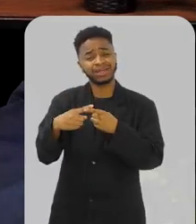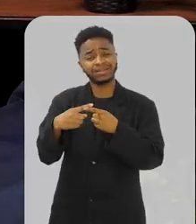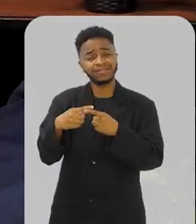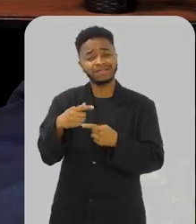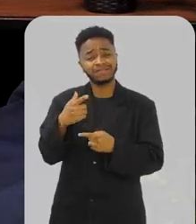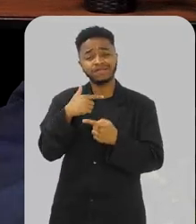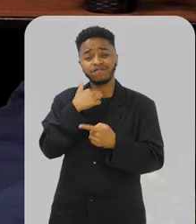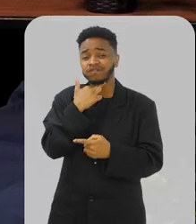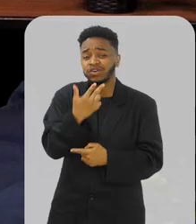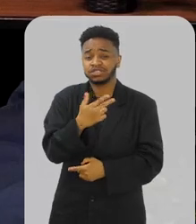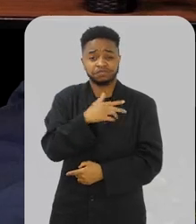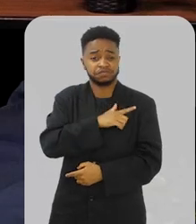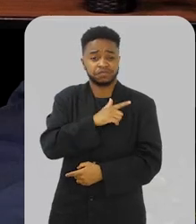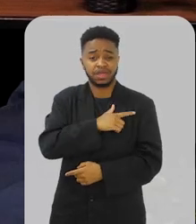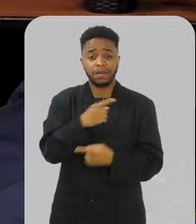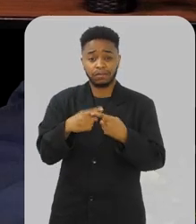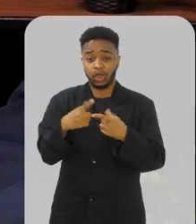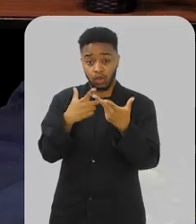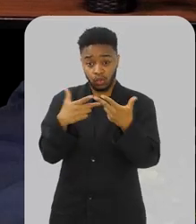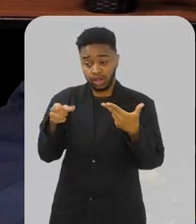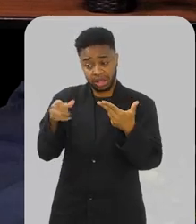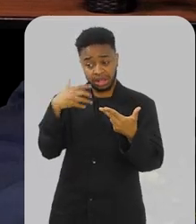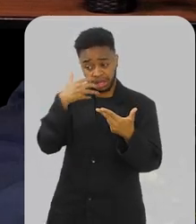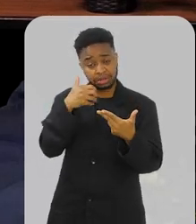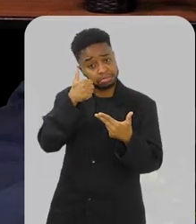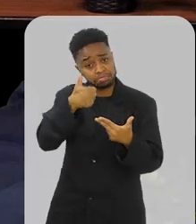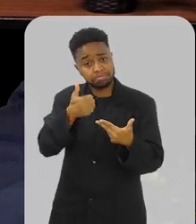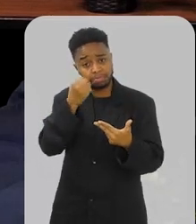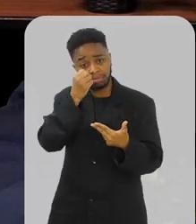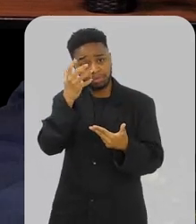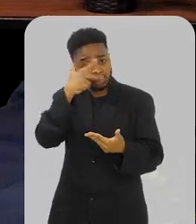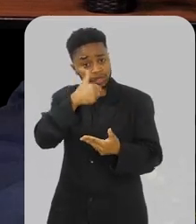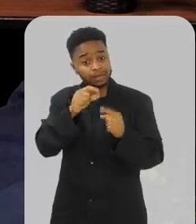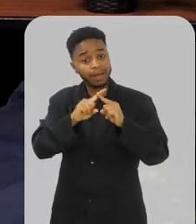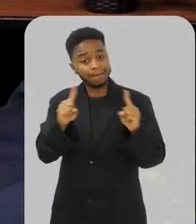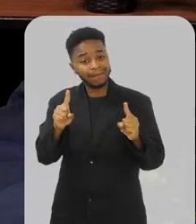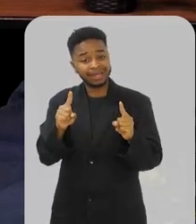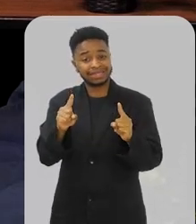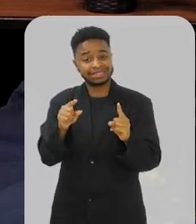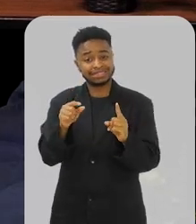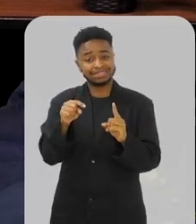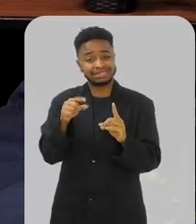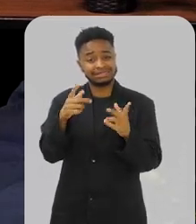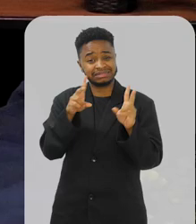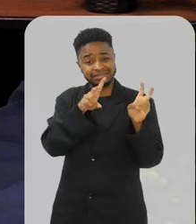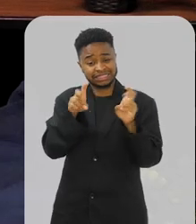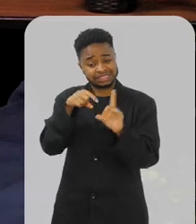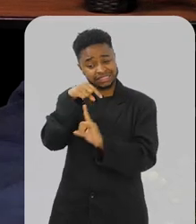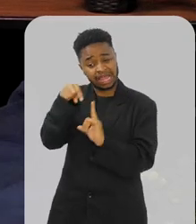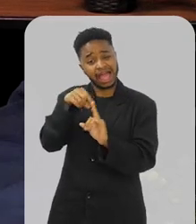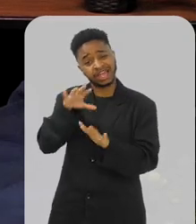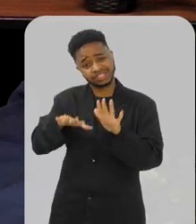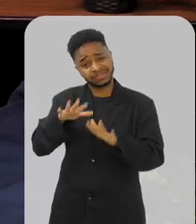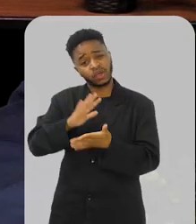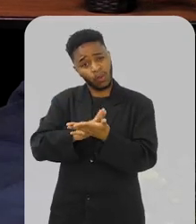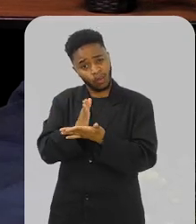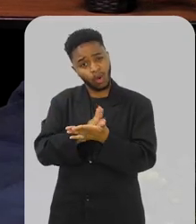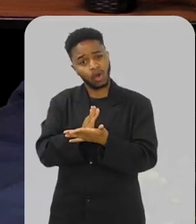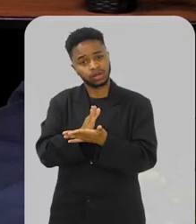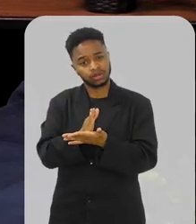desafinada. Porque até o que ela canta é bonito. Mas até o sagrado fere o ouvido, às